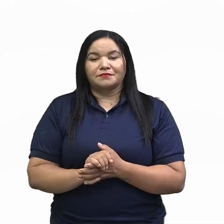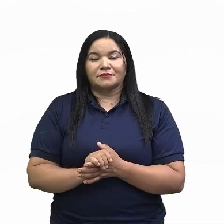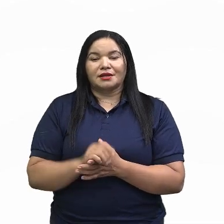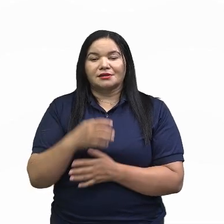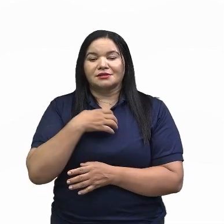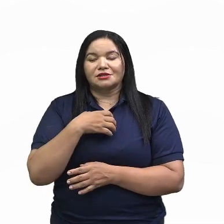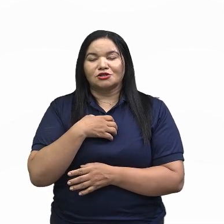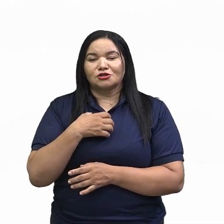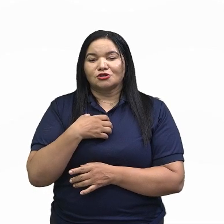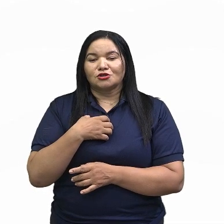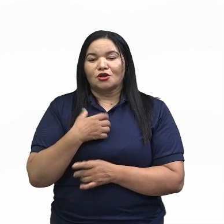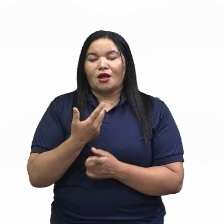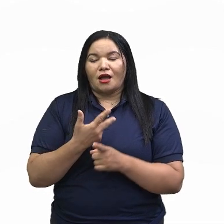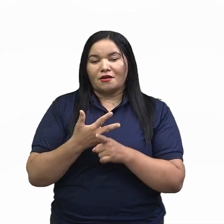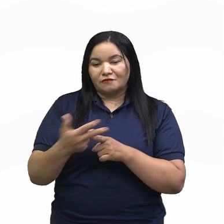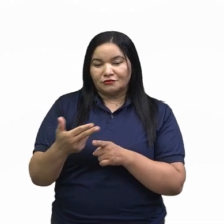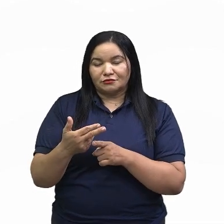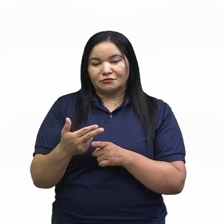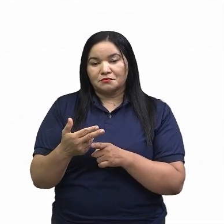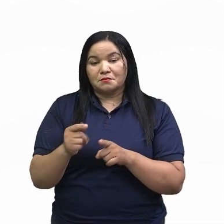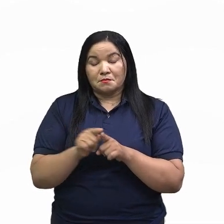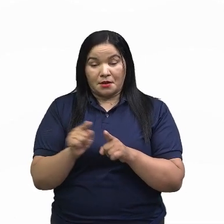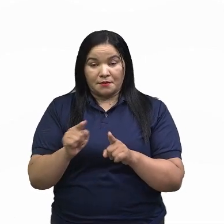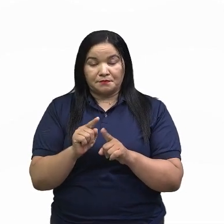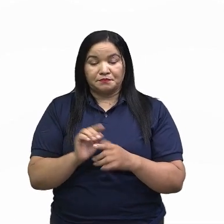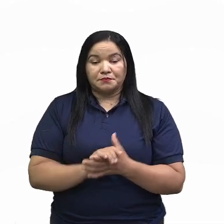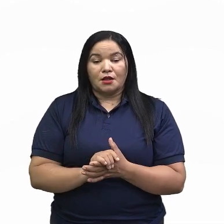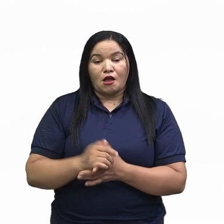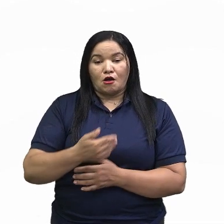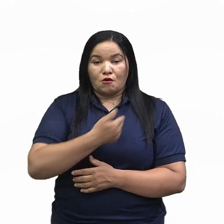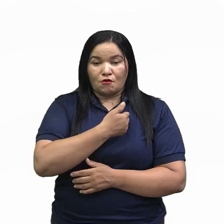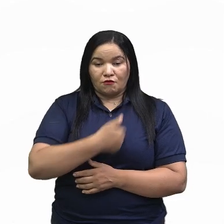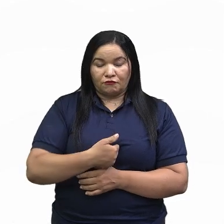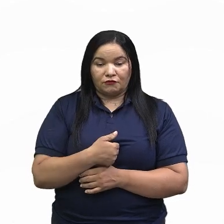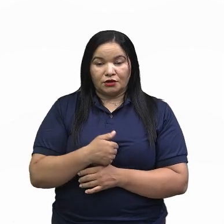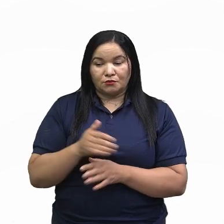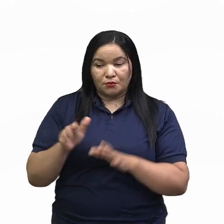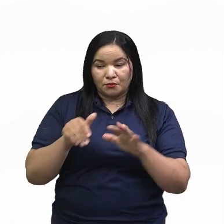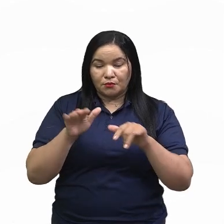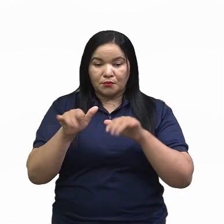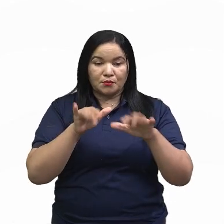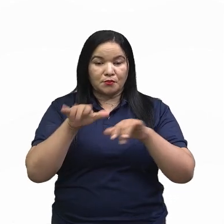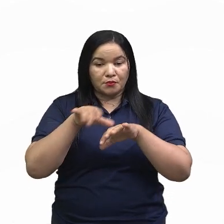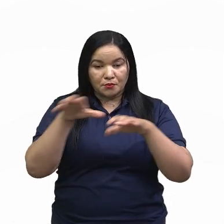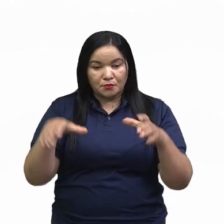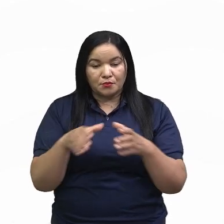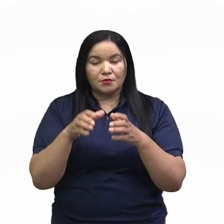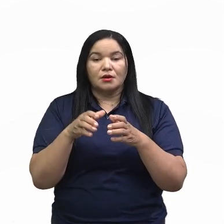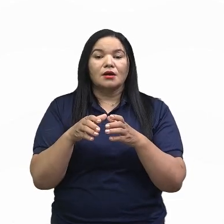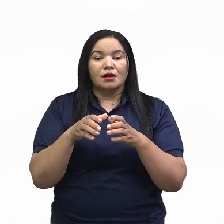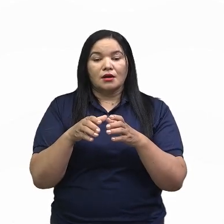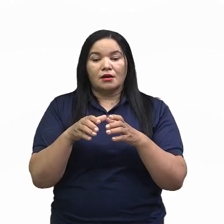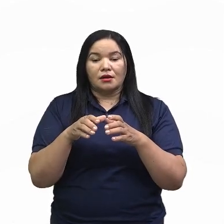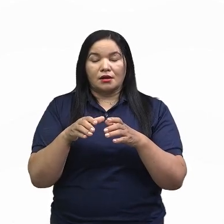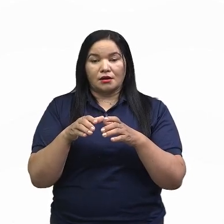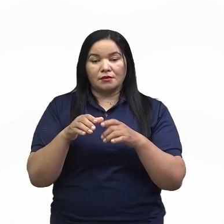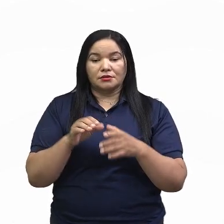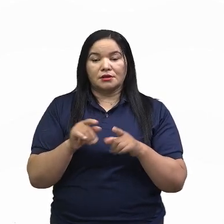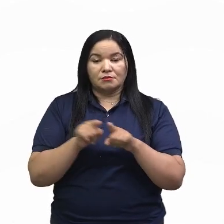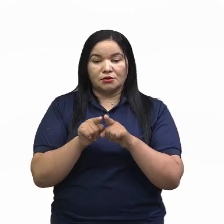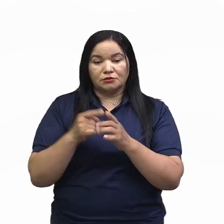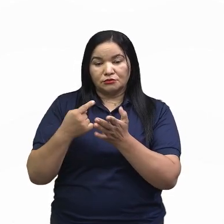vitoriosa. Perdoe. O governo convocou uma Assembleia Constituinte que, em 16 de julho de